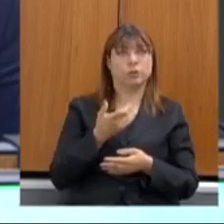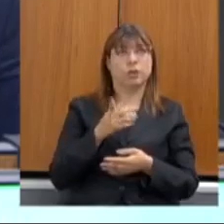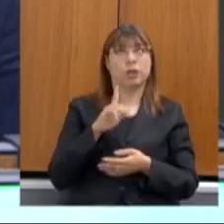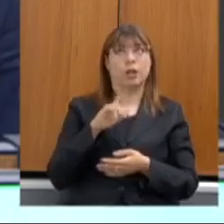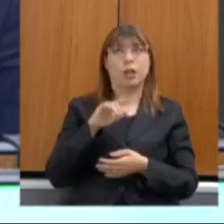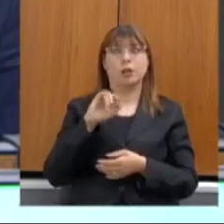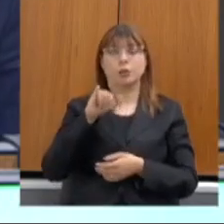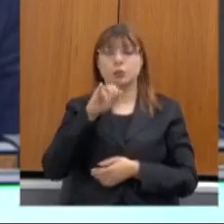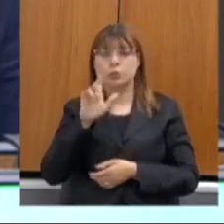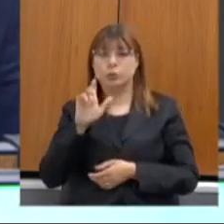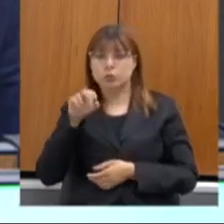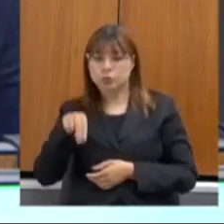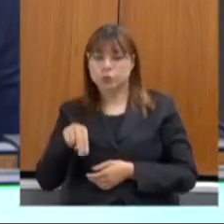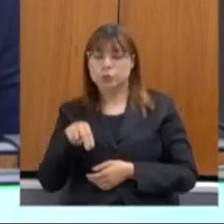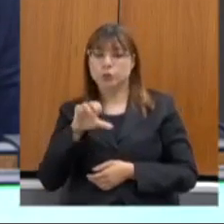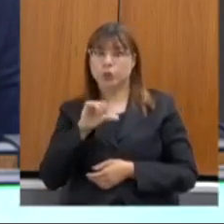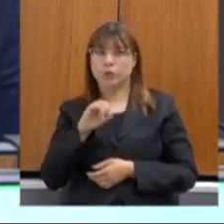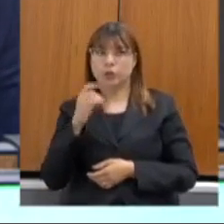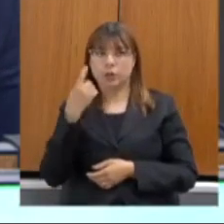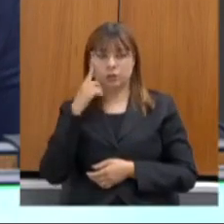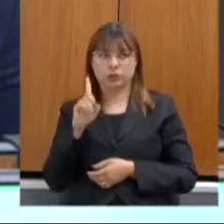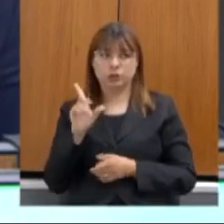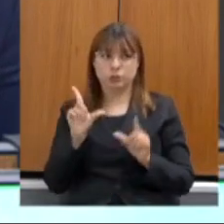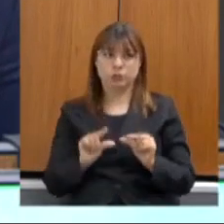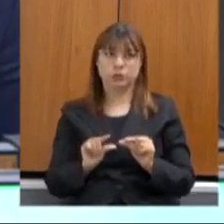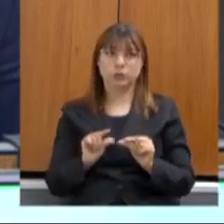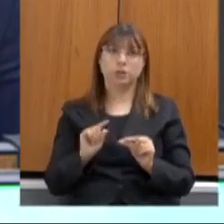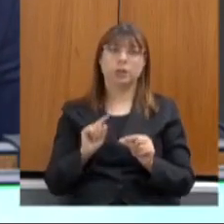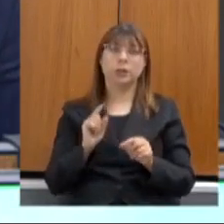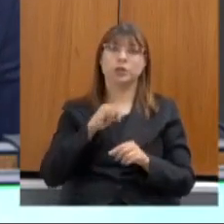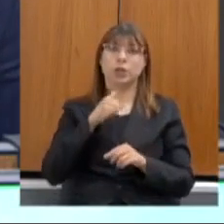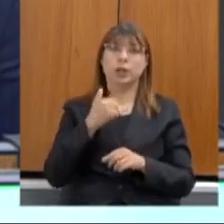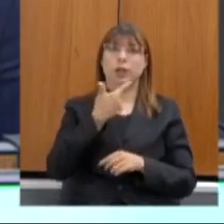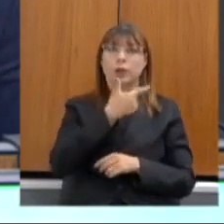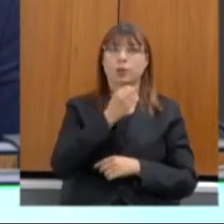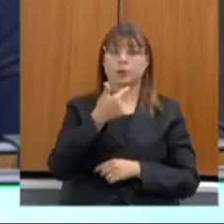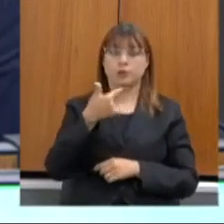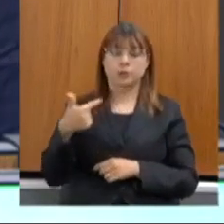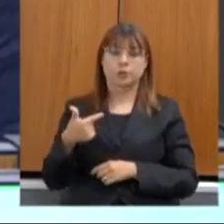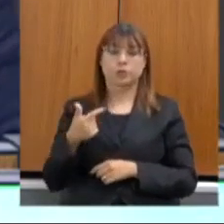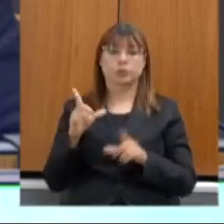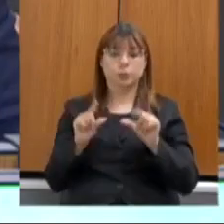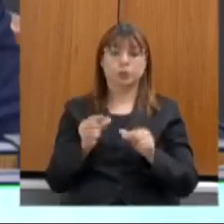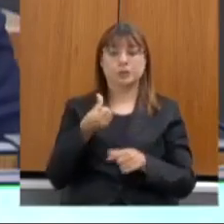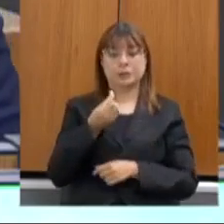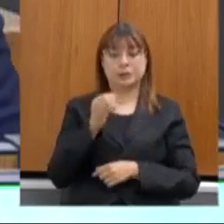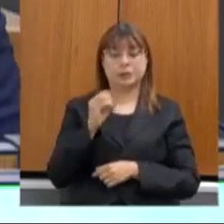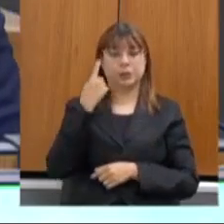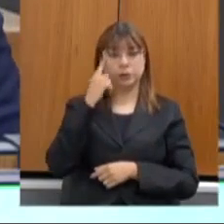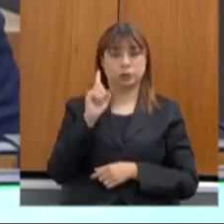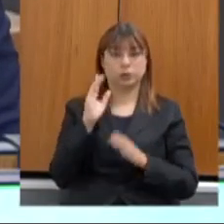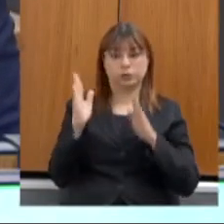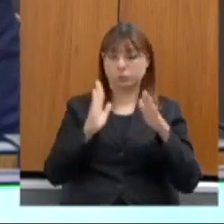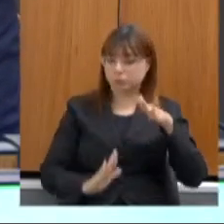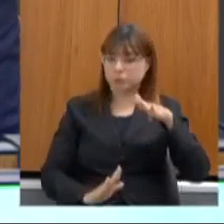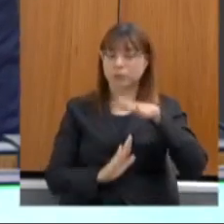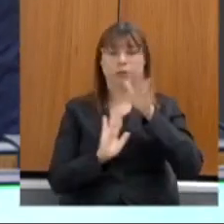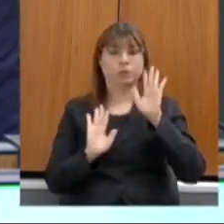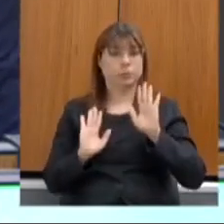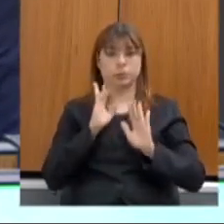em junho e cai para em janeiro da 22022 para 60 dias e Isto